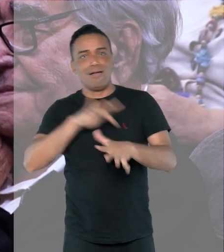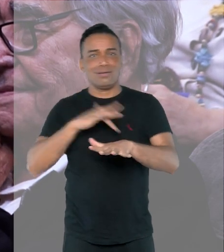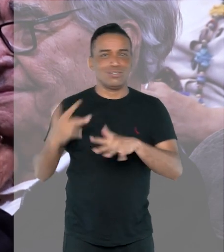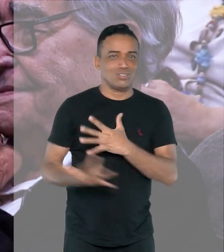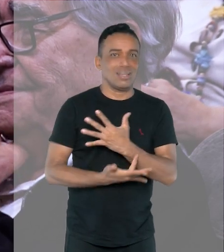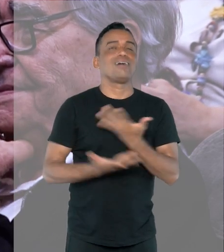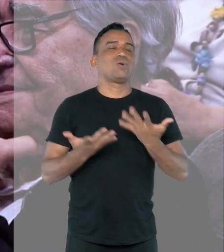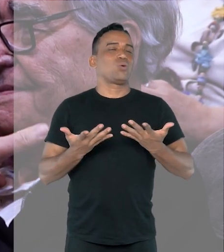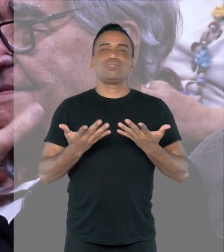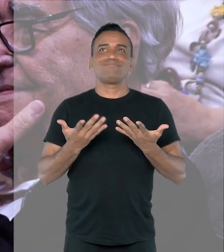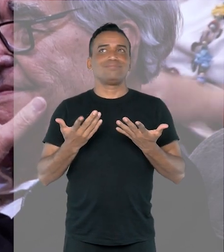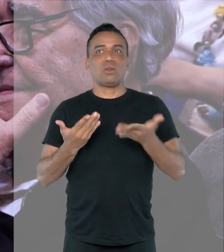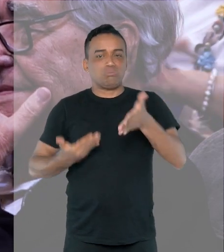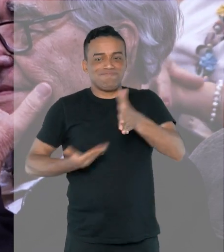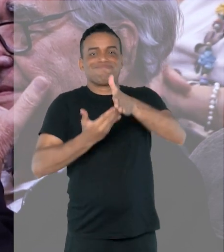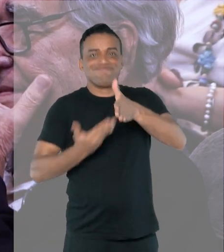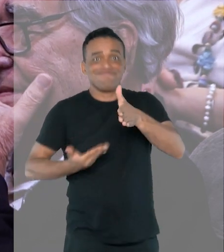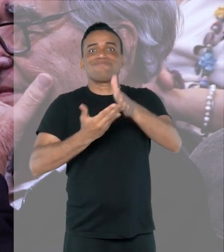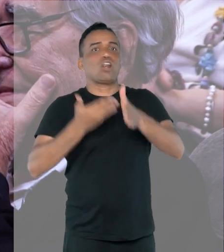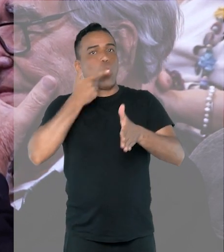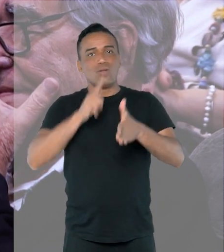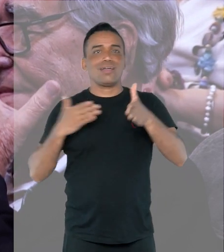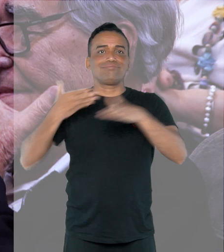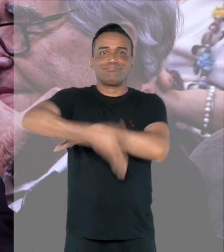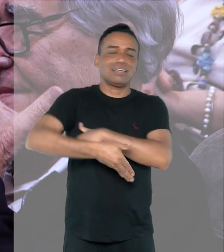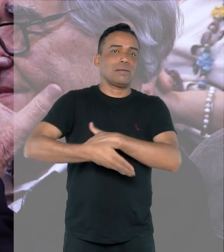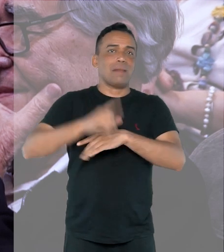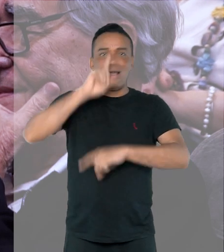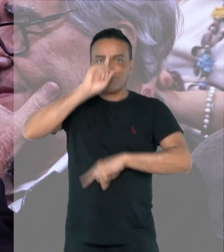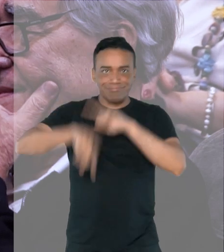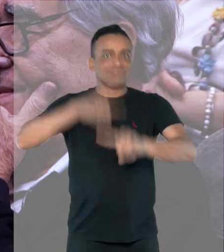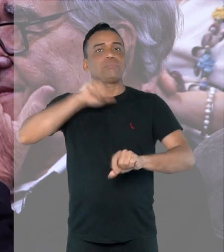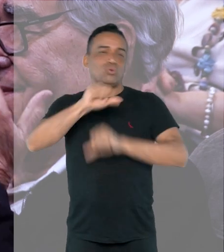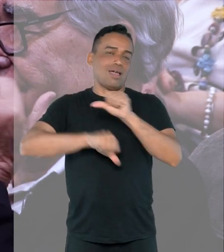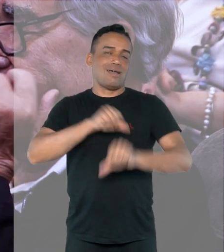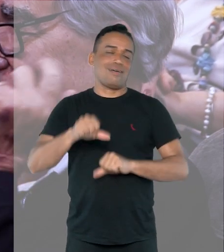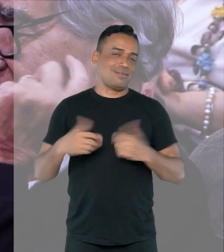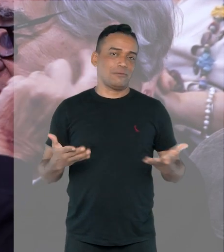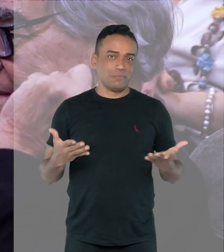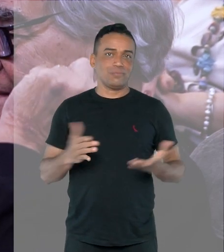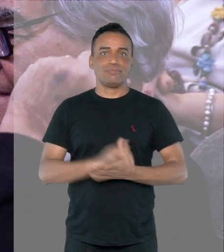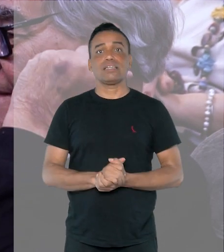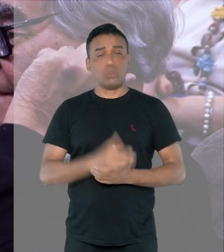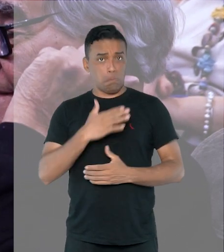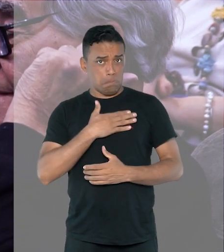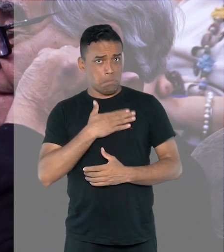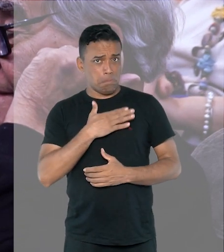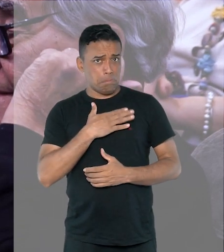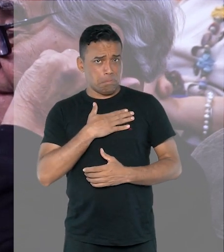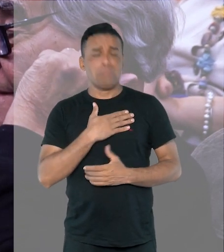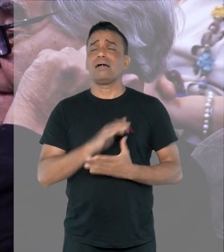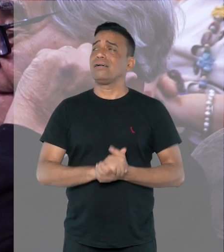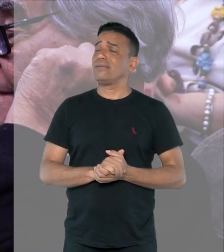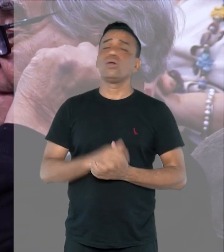uma brecha, sabe, assim, para a gente conseguir superar, né, esse cenário aqui, né? Então, para mim, assim,